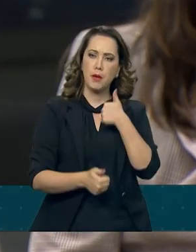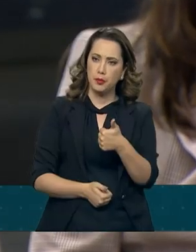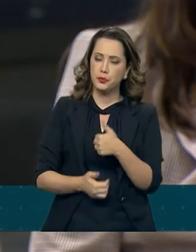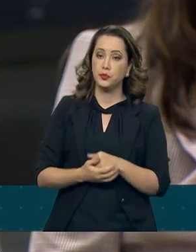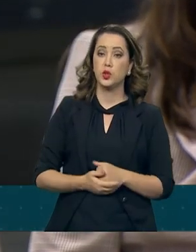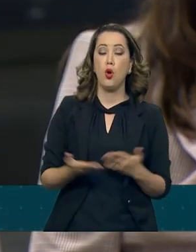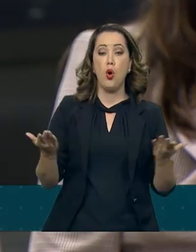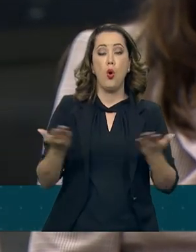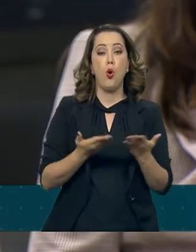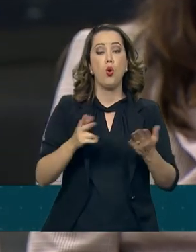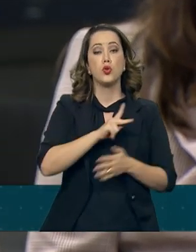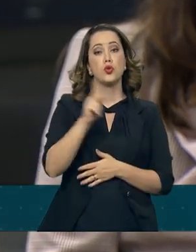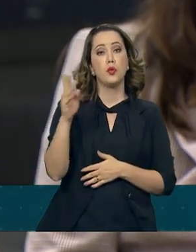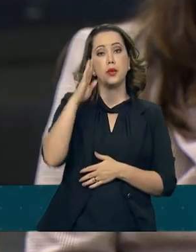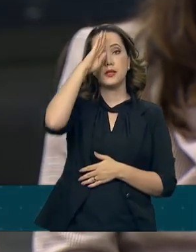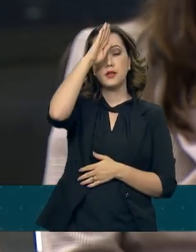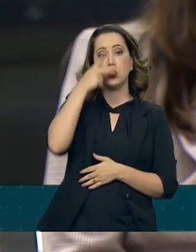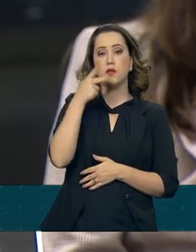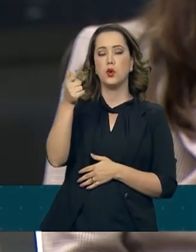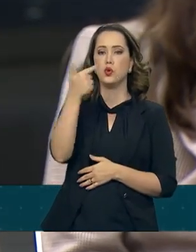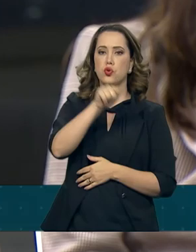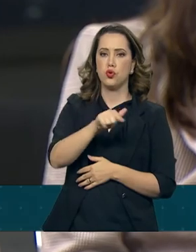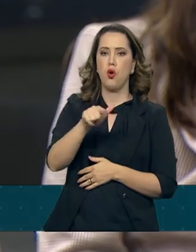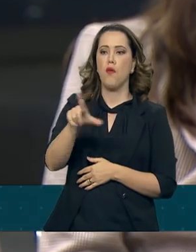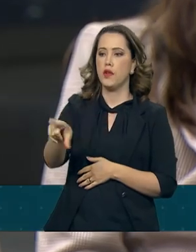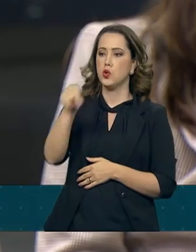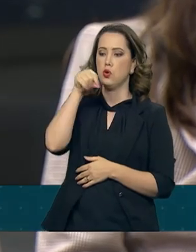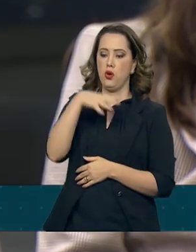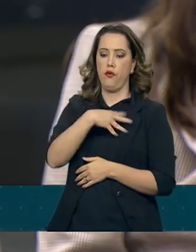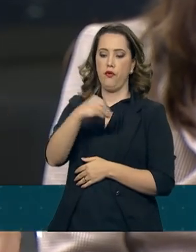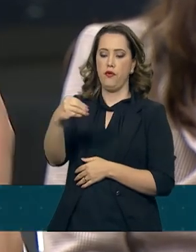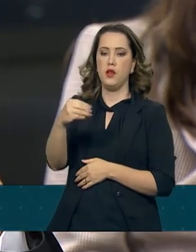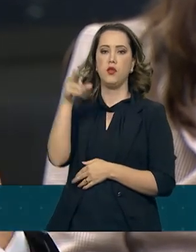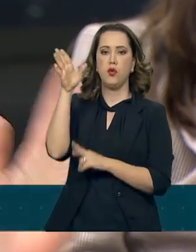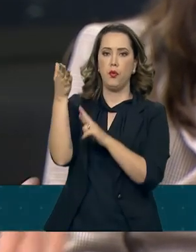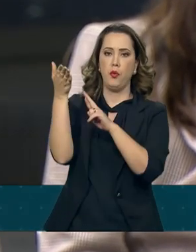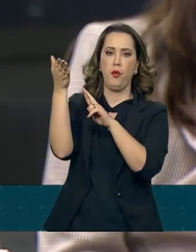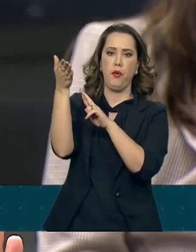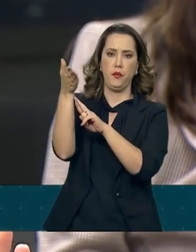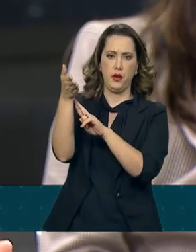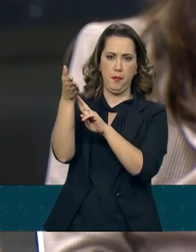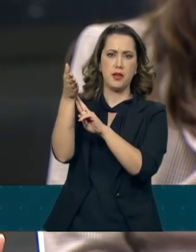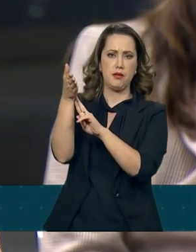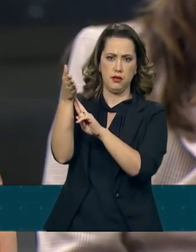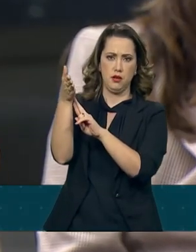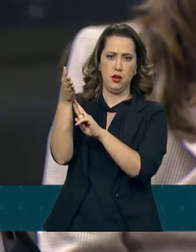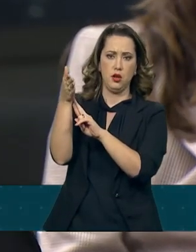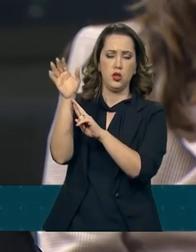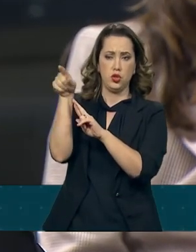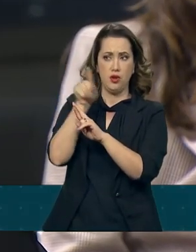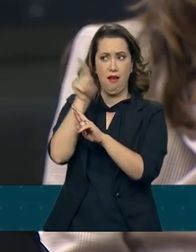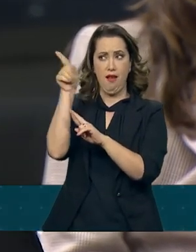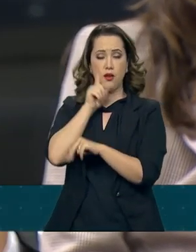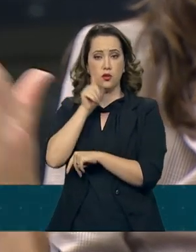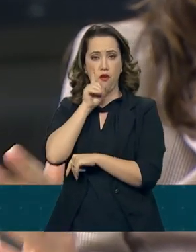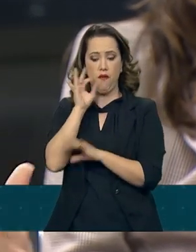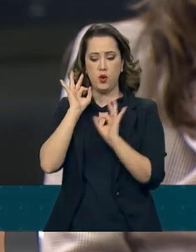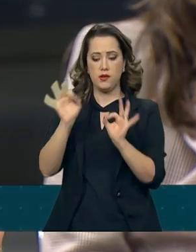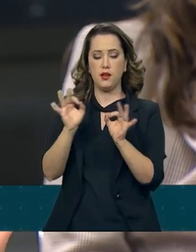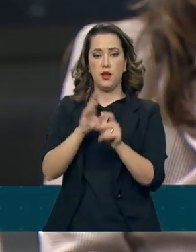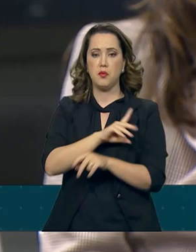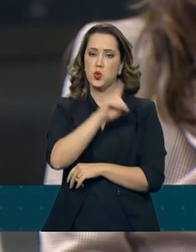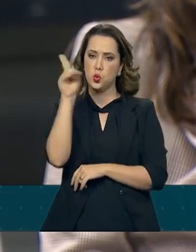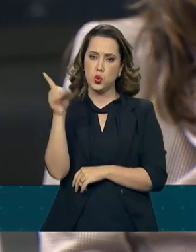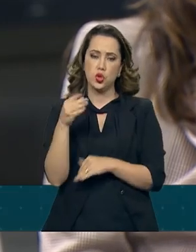falar sobre a indicação do filho para ser embaixador nos estados unidos ele disse que da parte dele já está certo mas ele definiu uma data